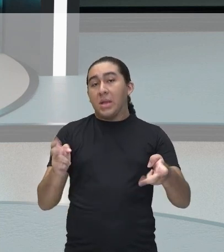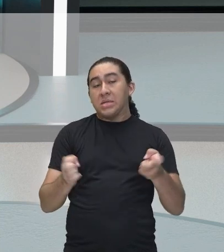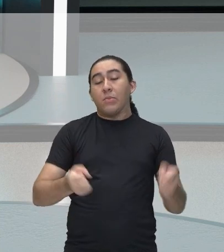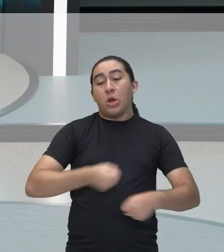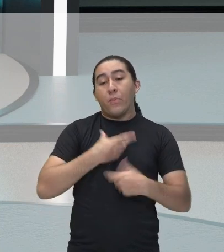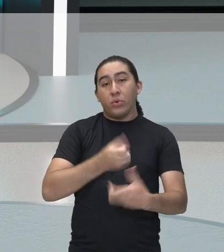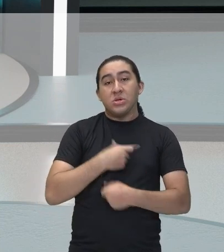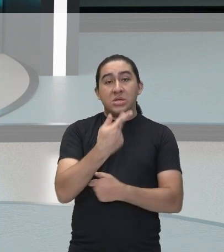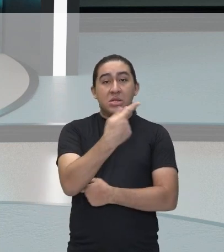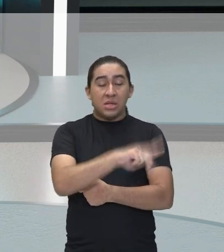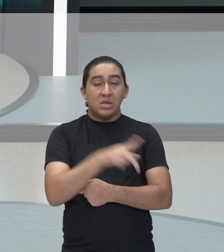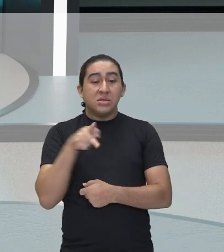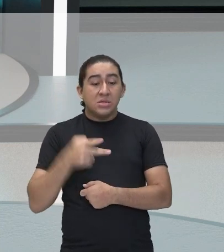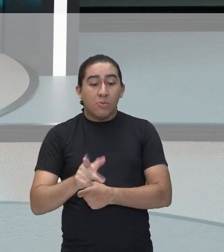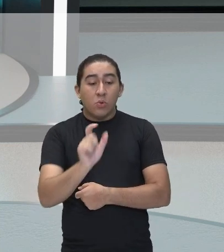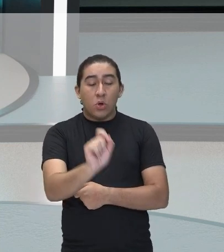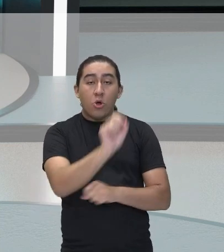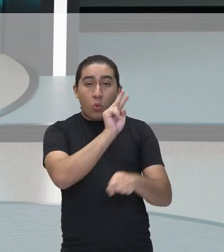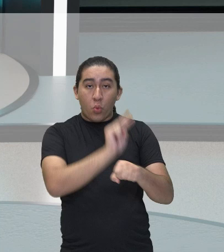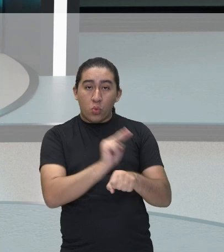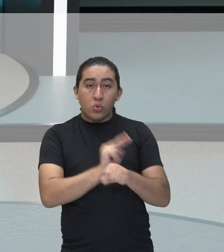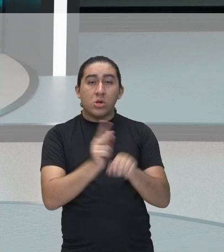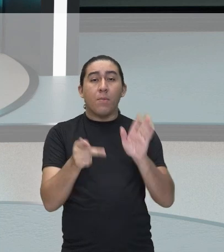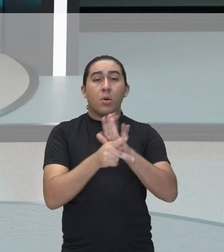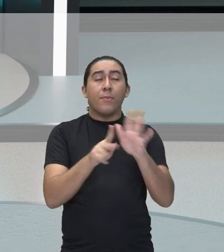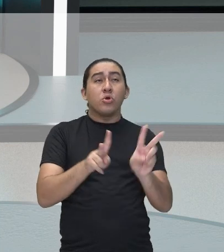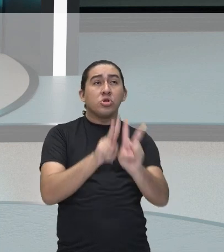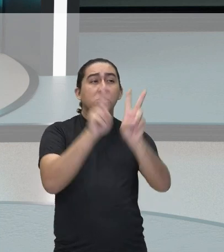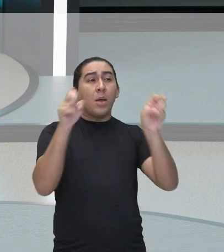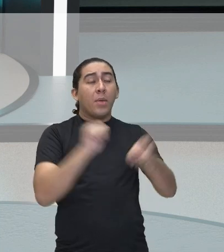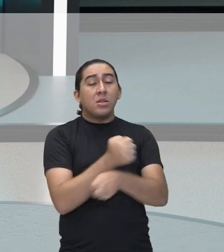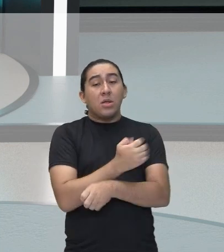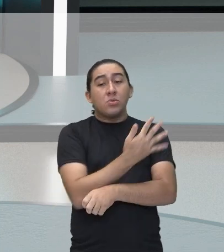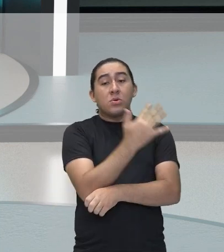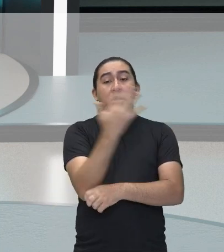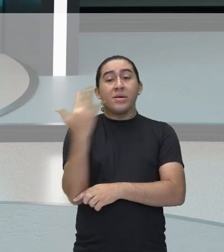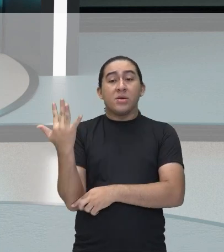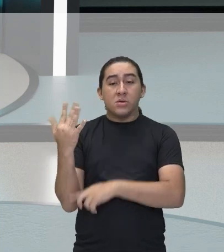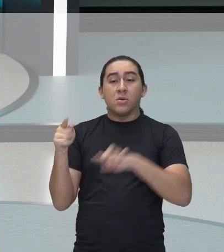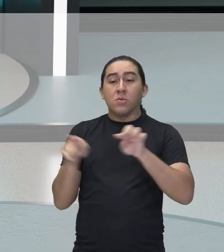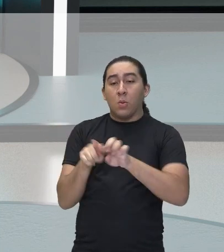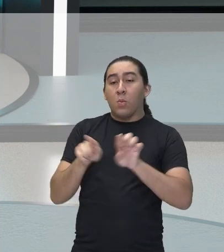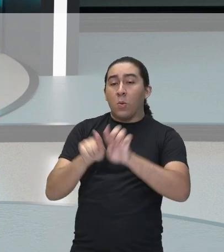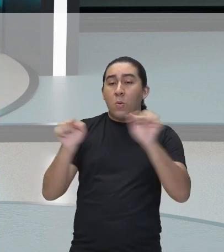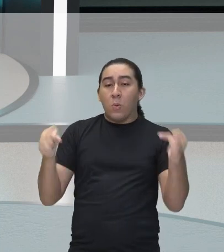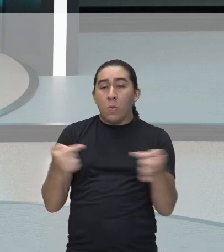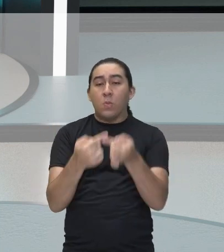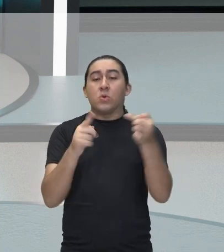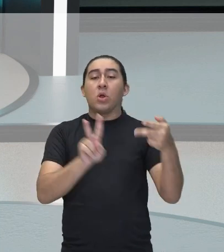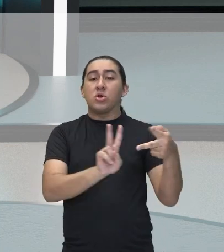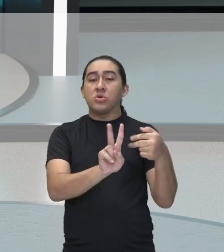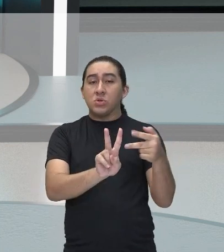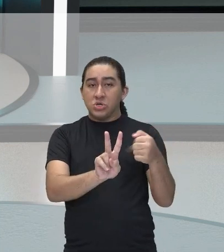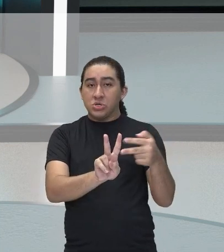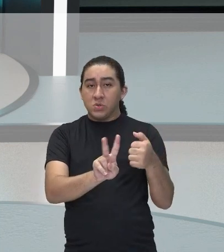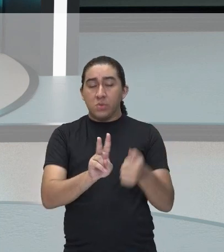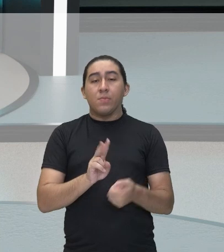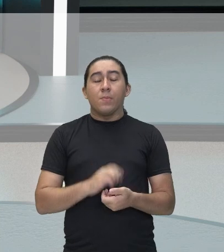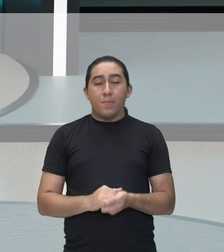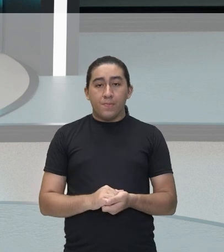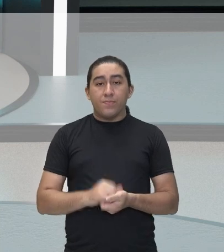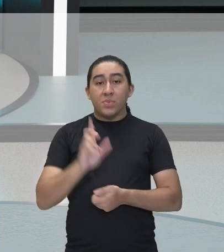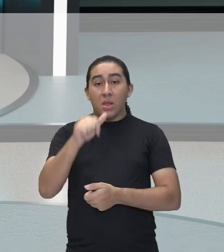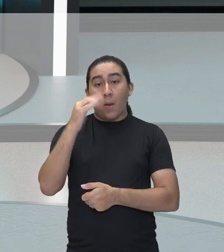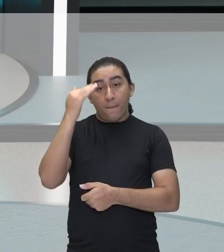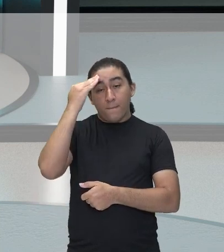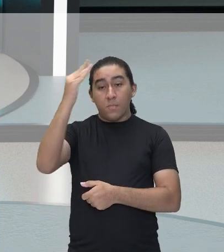sempre exaltando a natureza, né? Tá sempre exaltando o indígena. Este é o